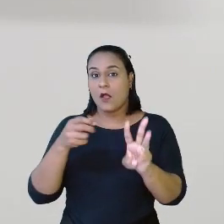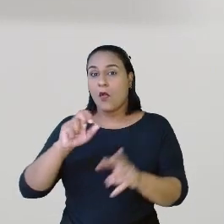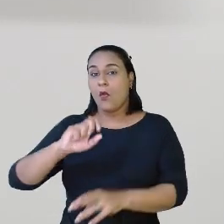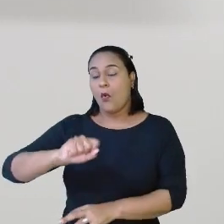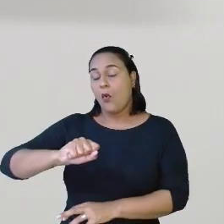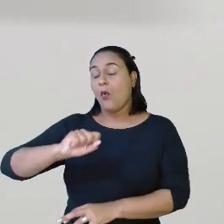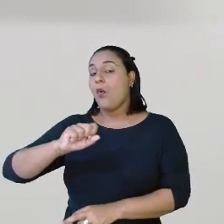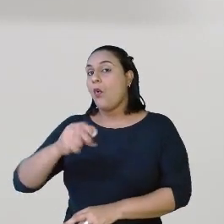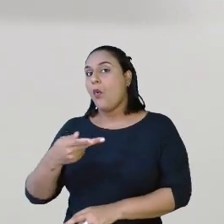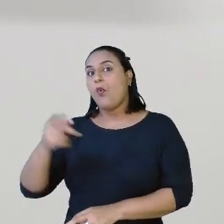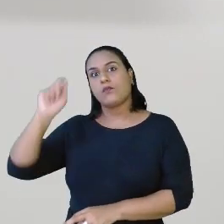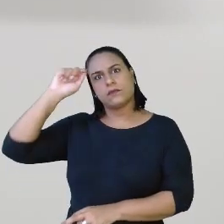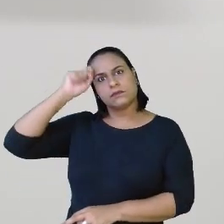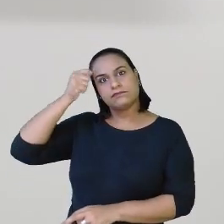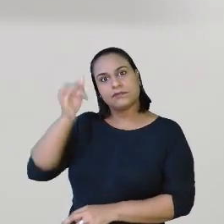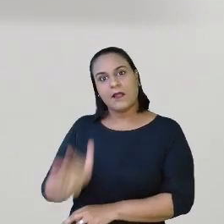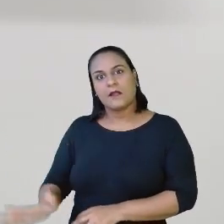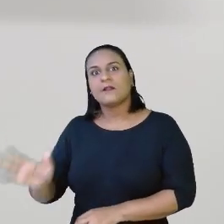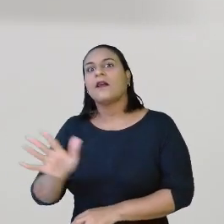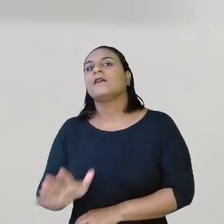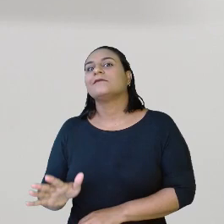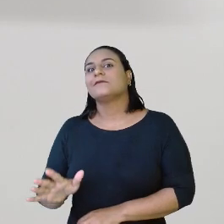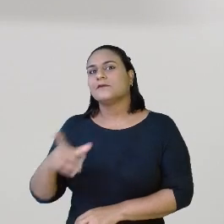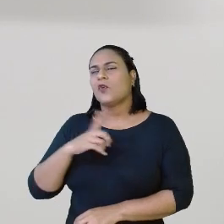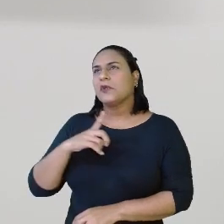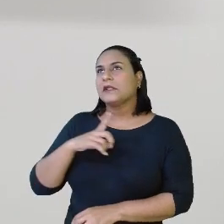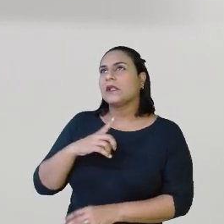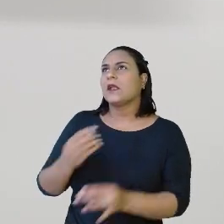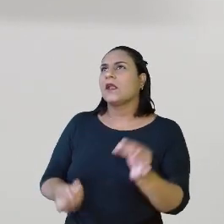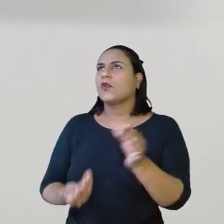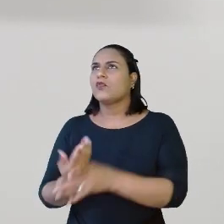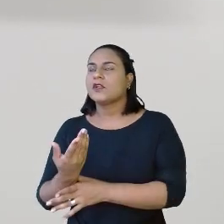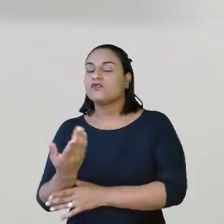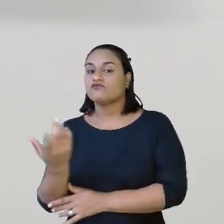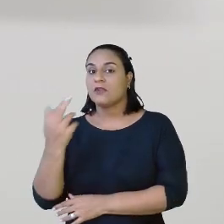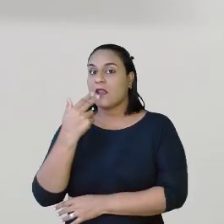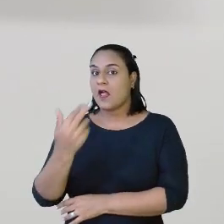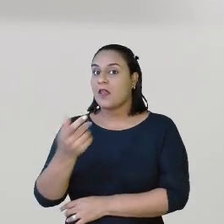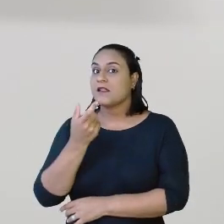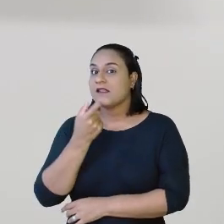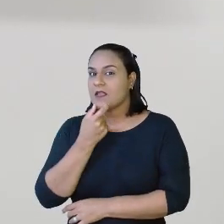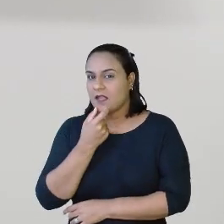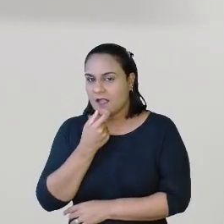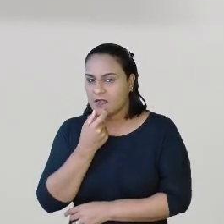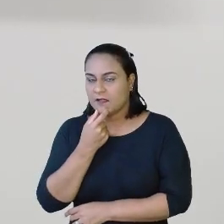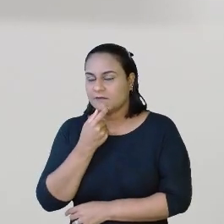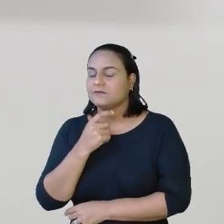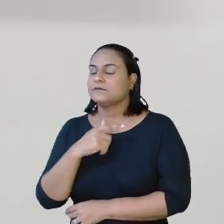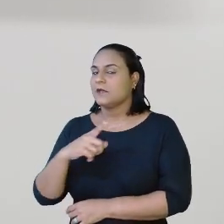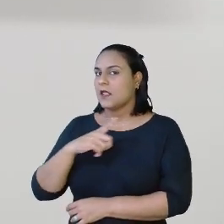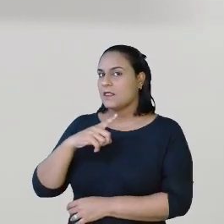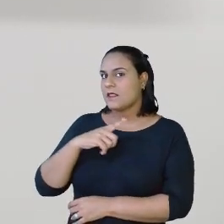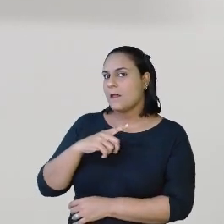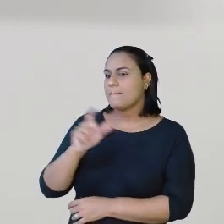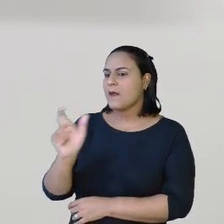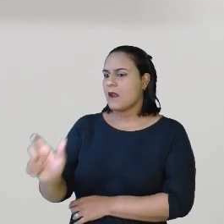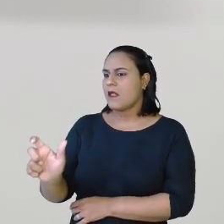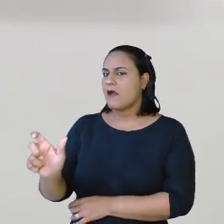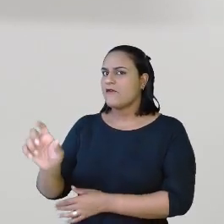africana, ou então uma palavra que tenha origem na língua inglesa. Algumas palavras vieram da língua inglesa e